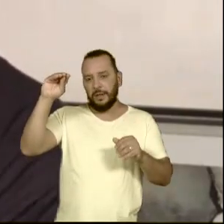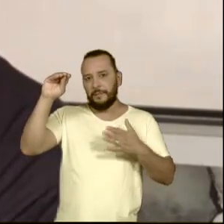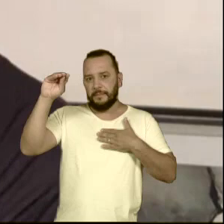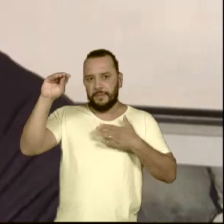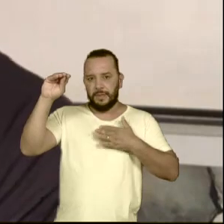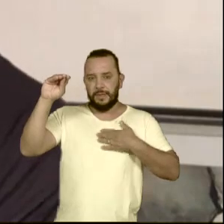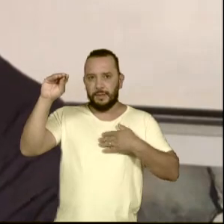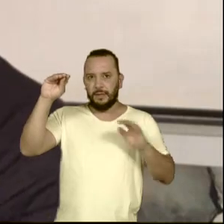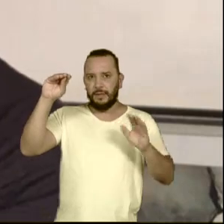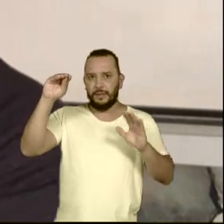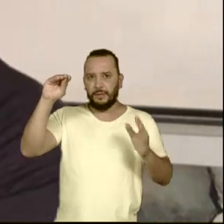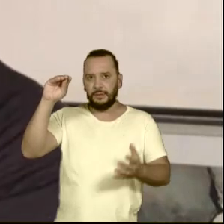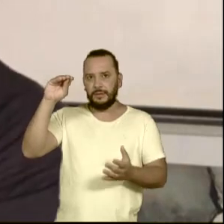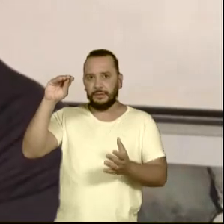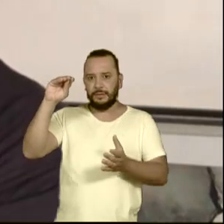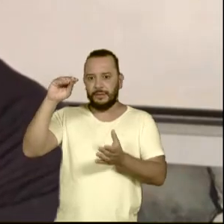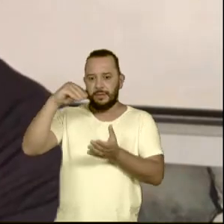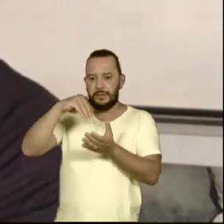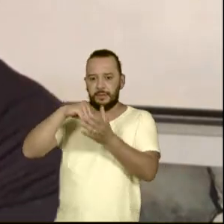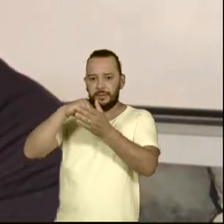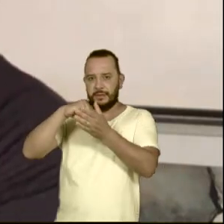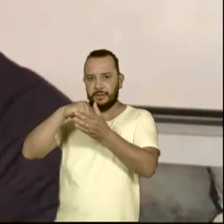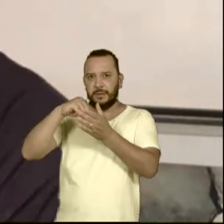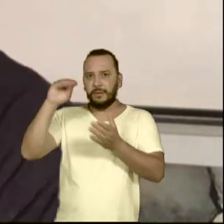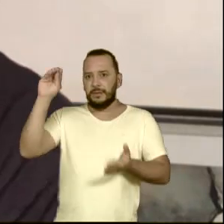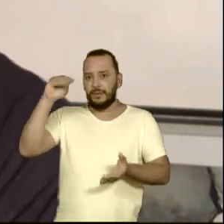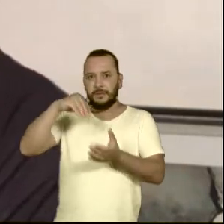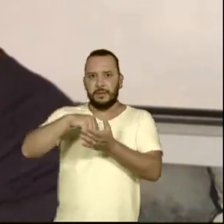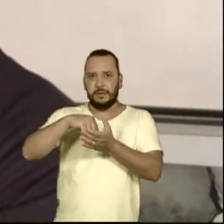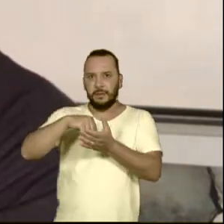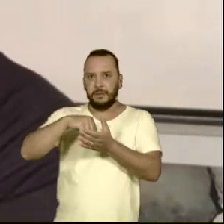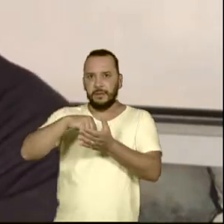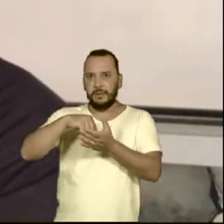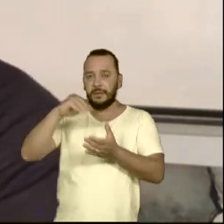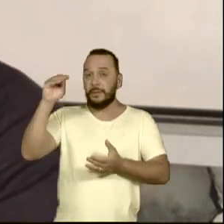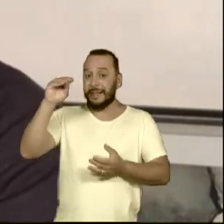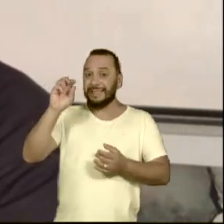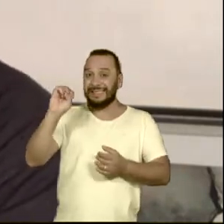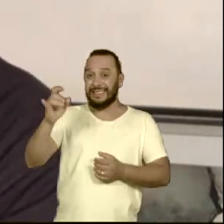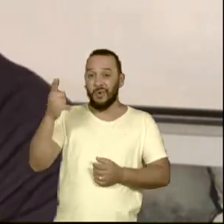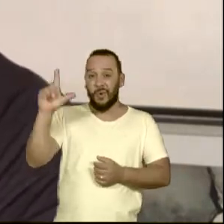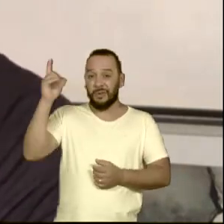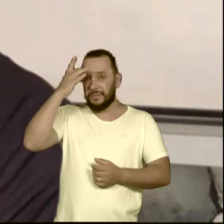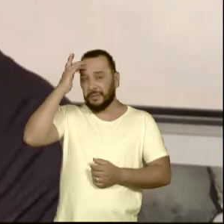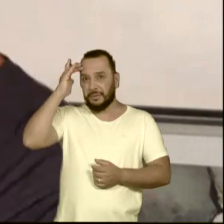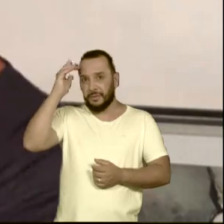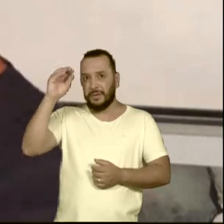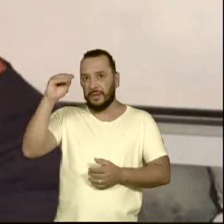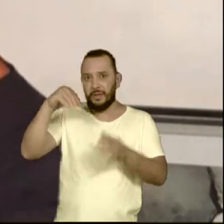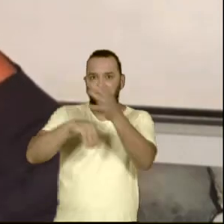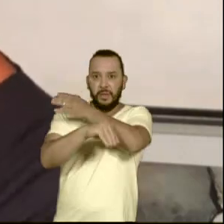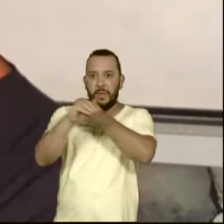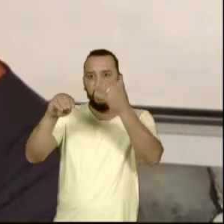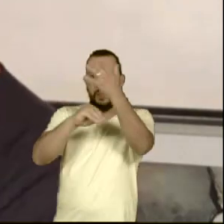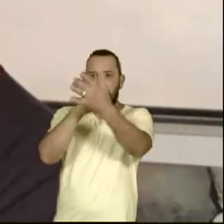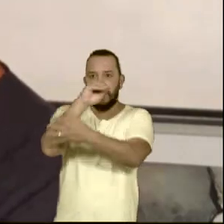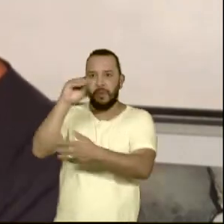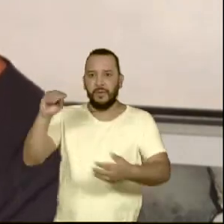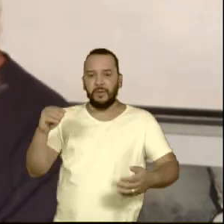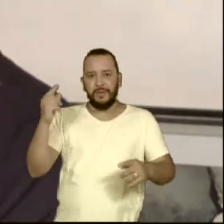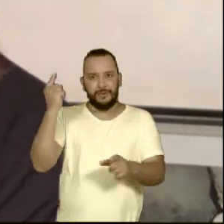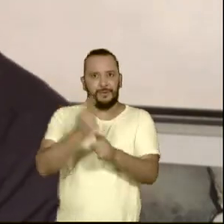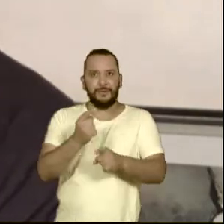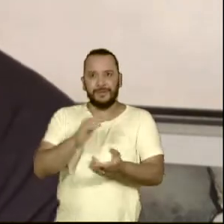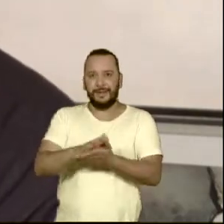minha, eu sei a hora que eu coloco a mãozinha no rosto. Se não, sendo feito por outra pessoa, o que acontece normalmente é ficar procurando a cara.